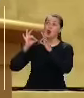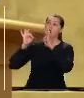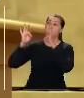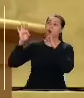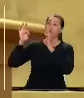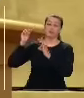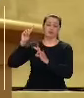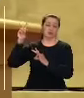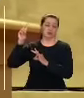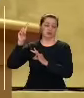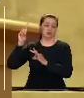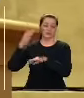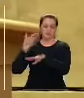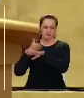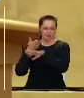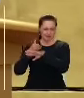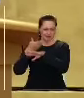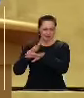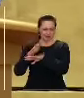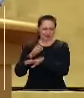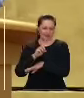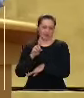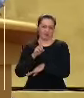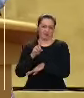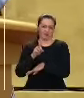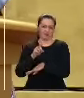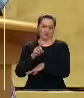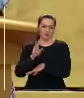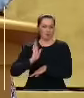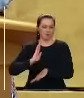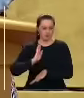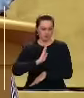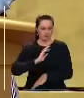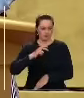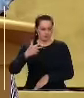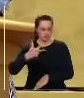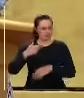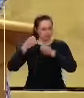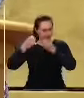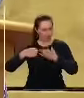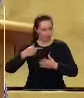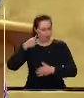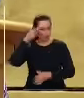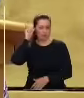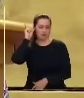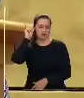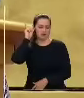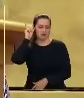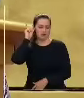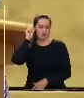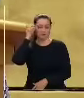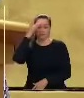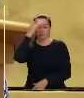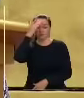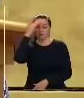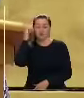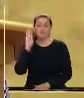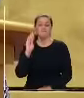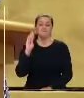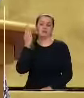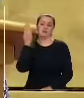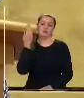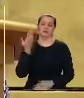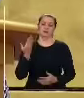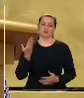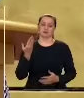eram hipócritas. O Bispo Macedo falou disso ontem aqui, da hipocrisia. Eles eram aqueles homens que colocavam